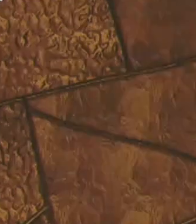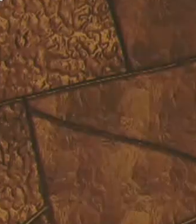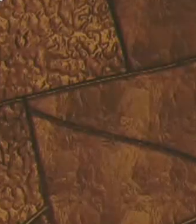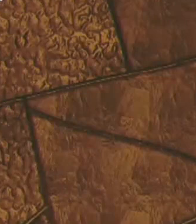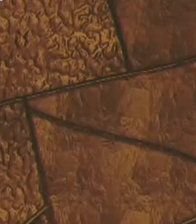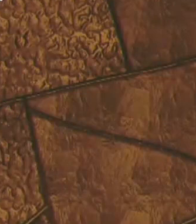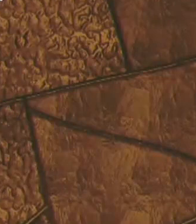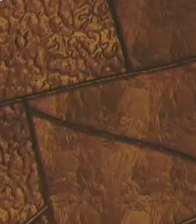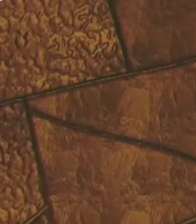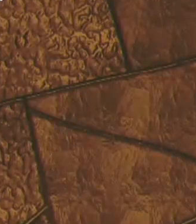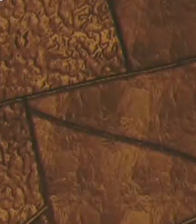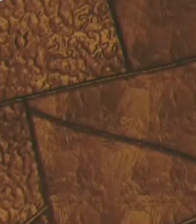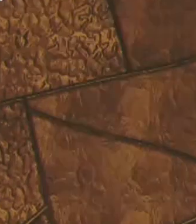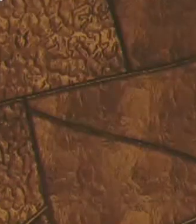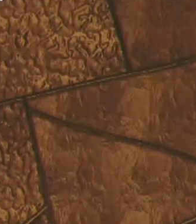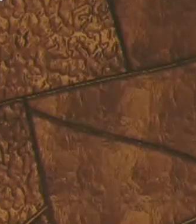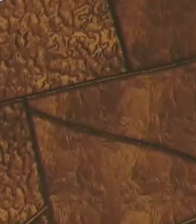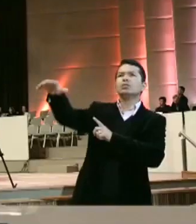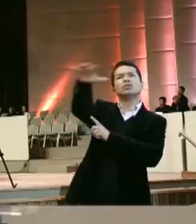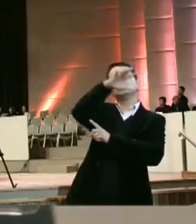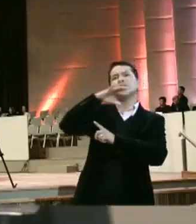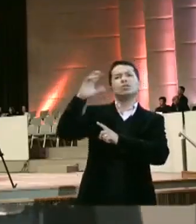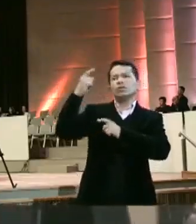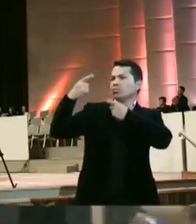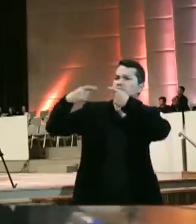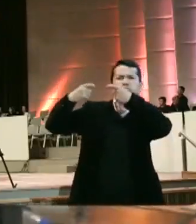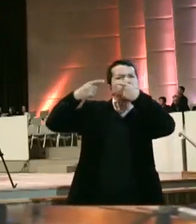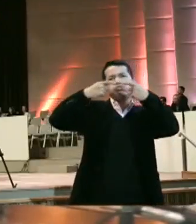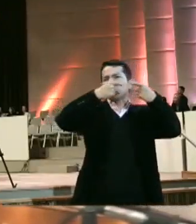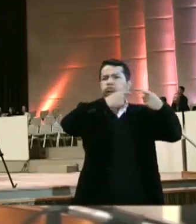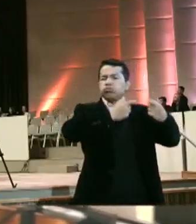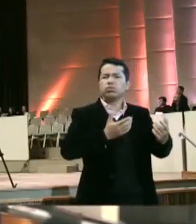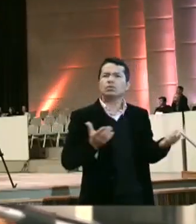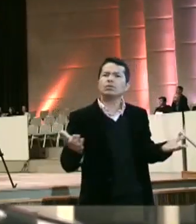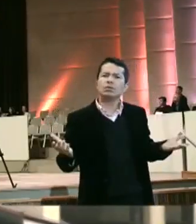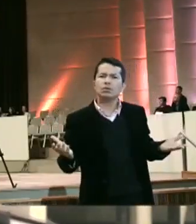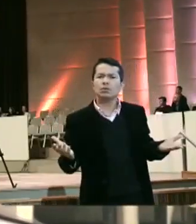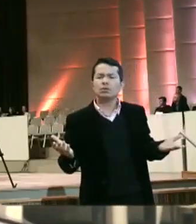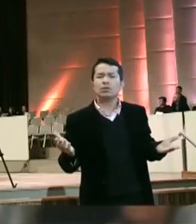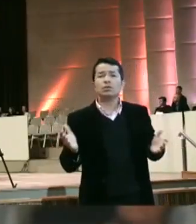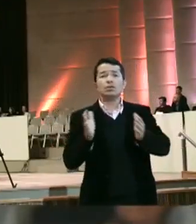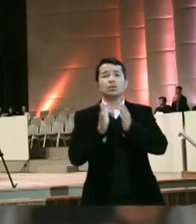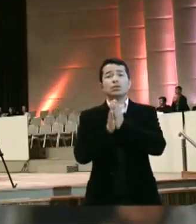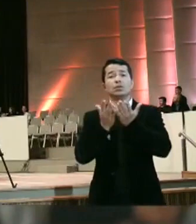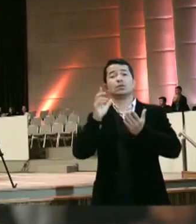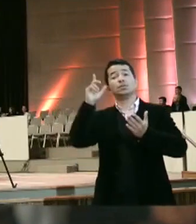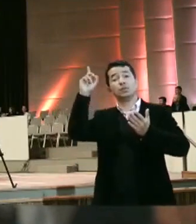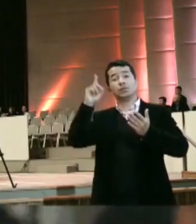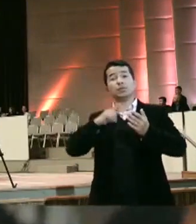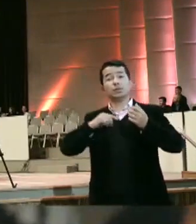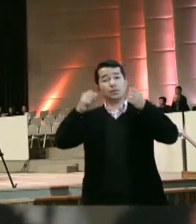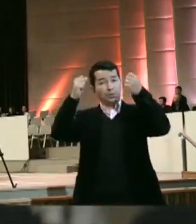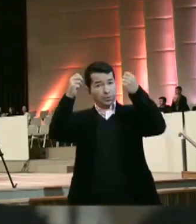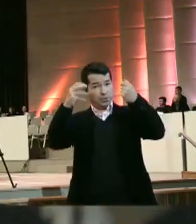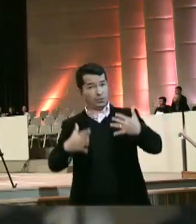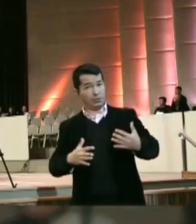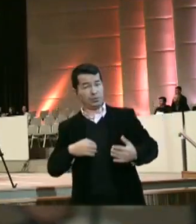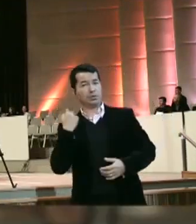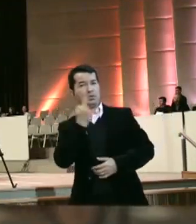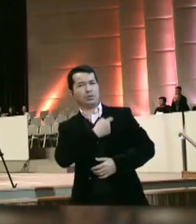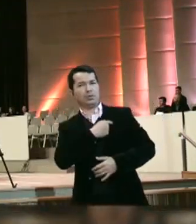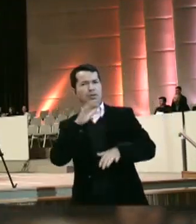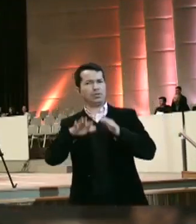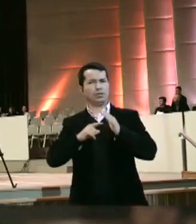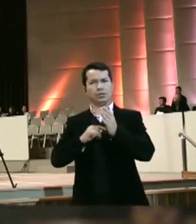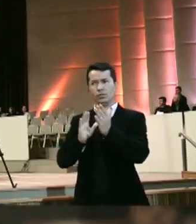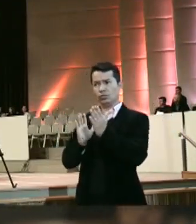há paz. O que a Bíblia está dizendo para a gente é que muitas vezes nós fugimos do